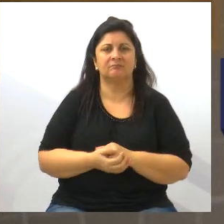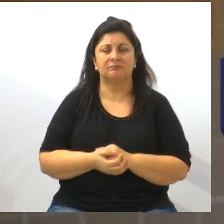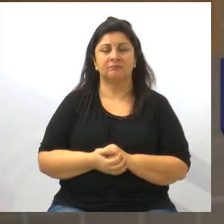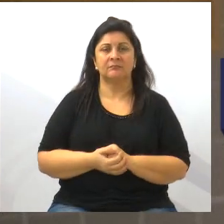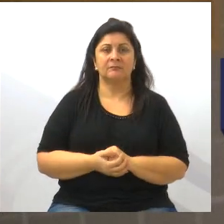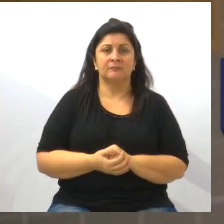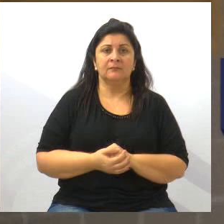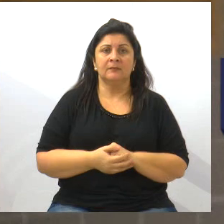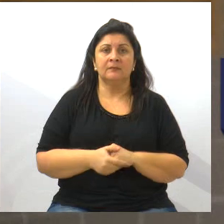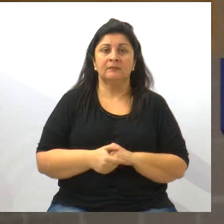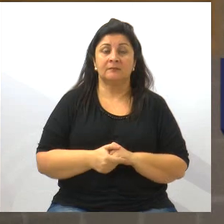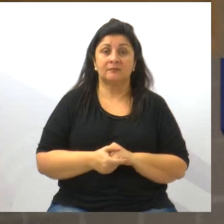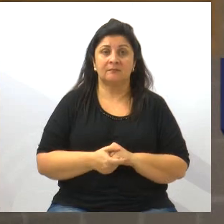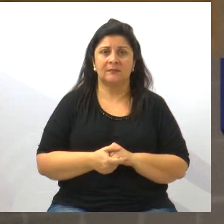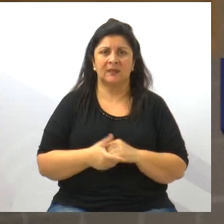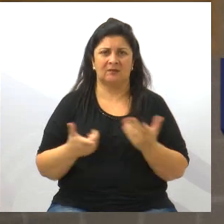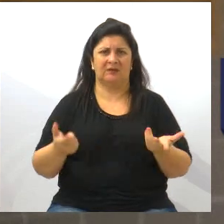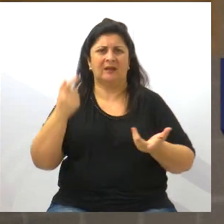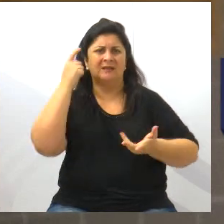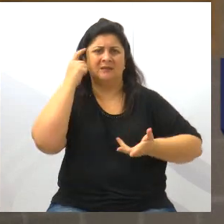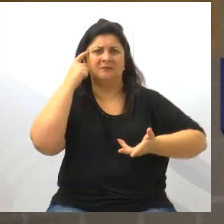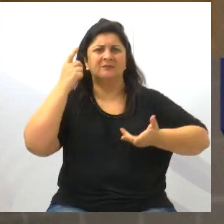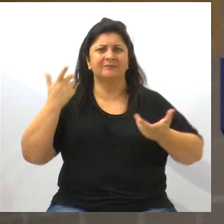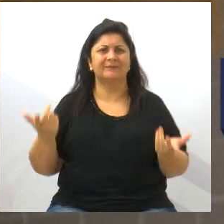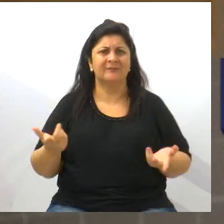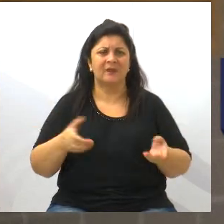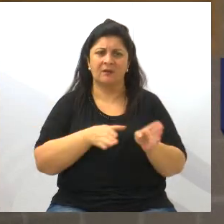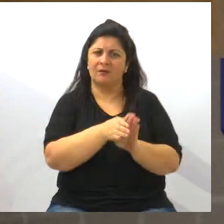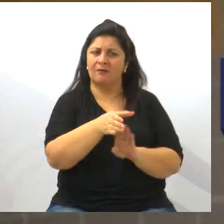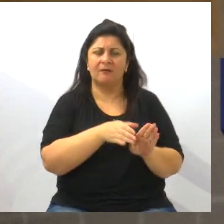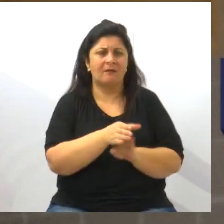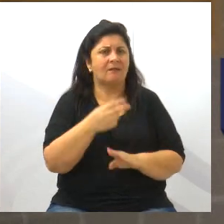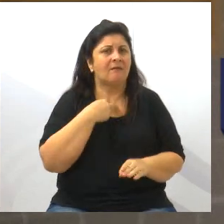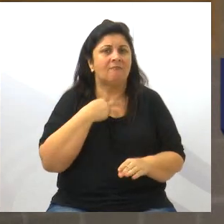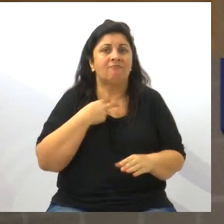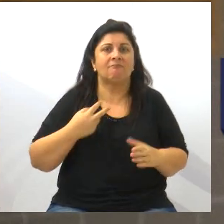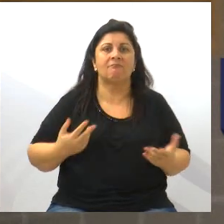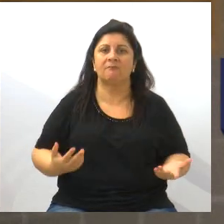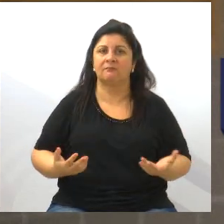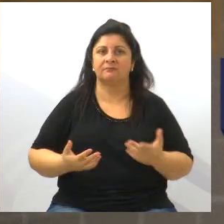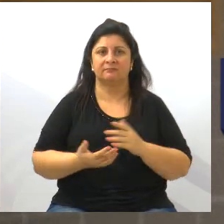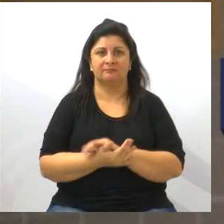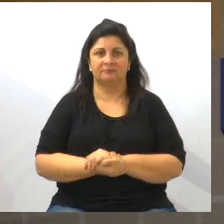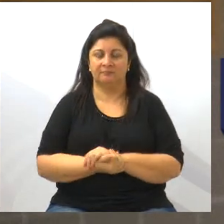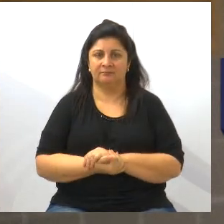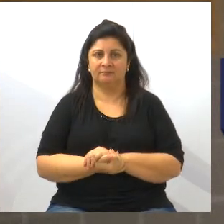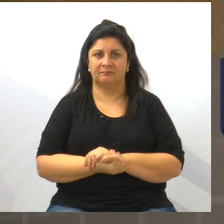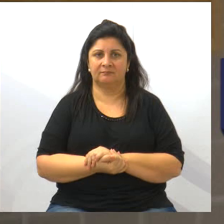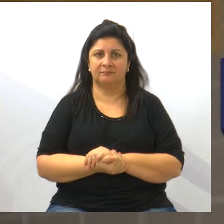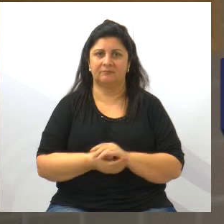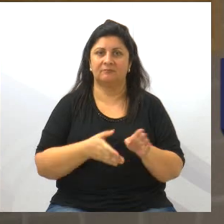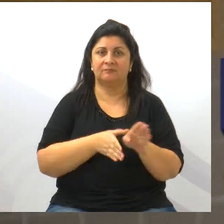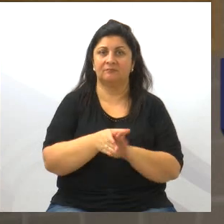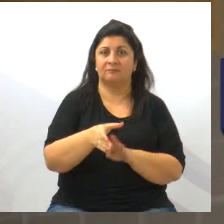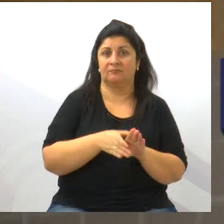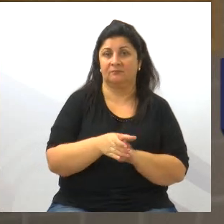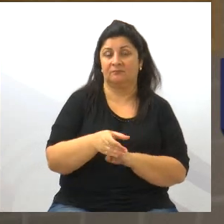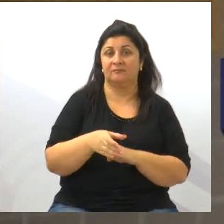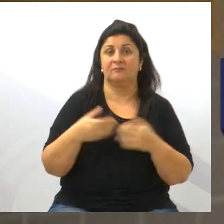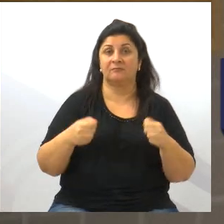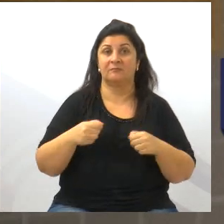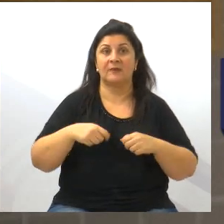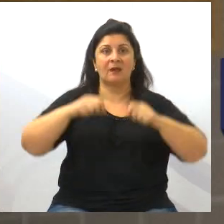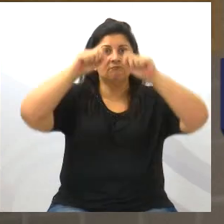Então, esse tipo de pensamento um conselheiro não pode ter, né? Um conselheiro ele precisa ter uma